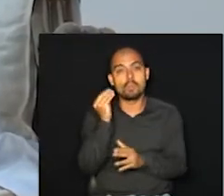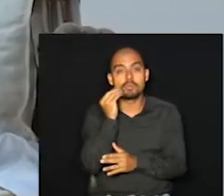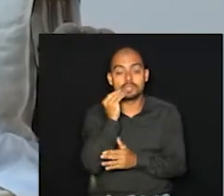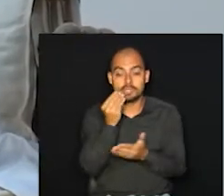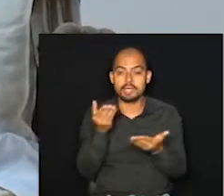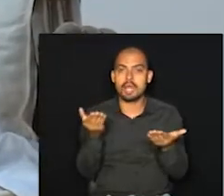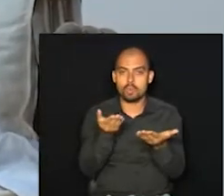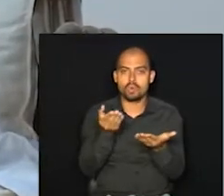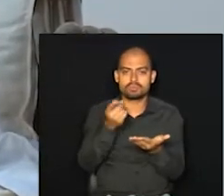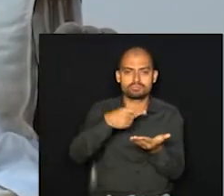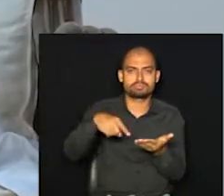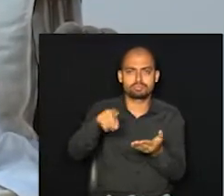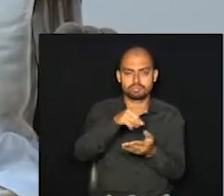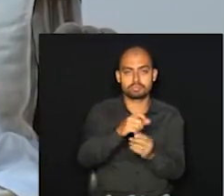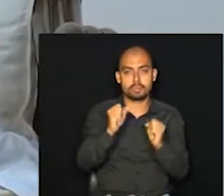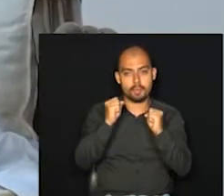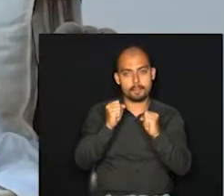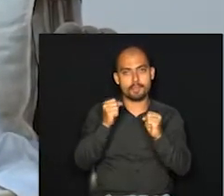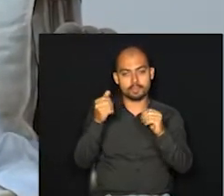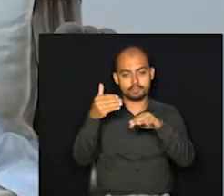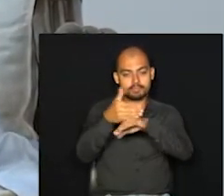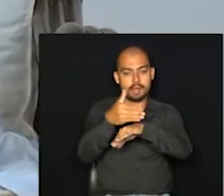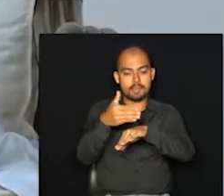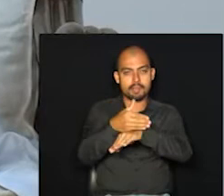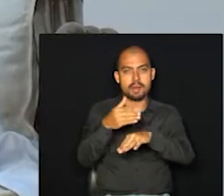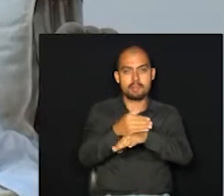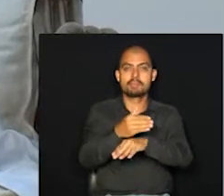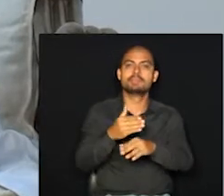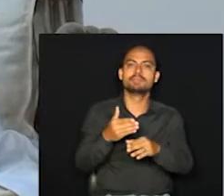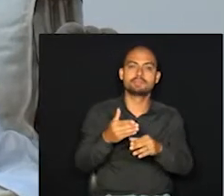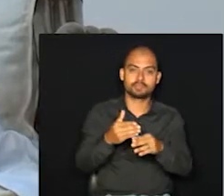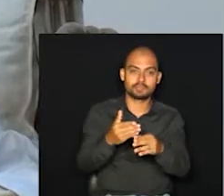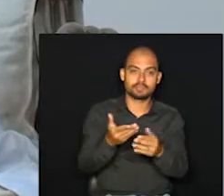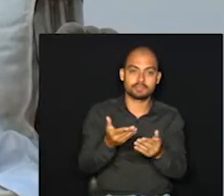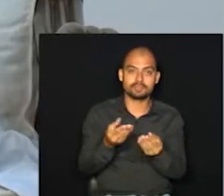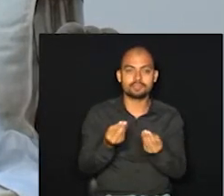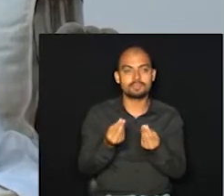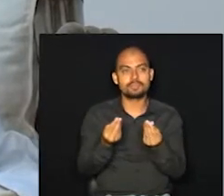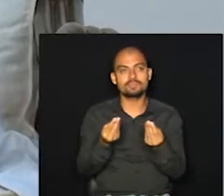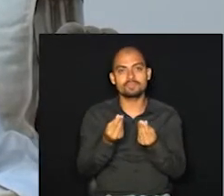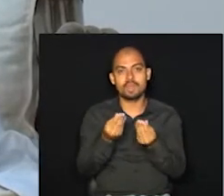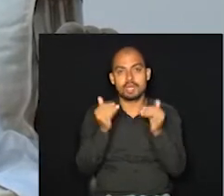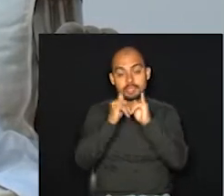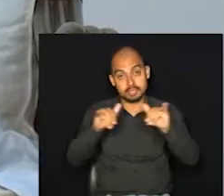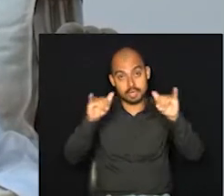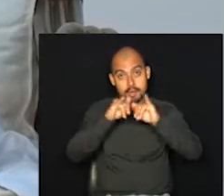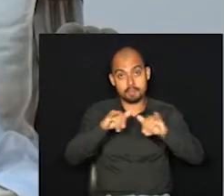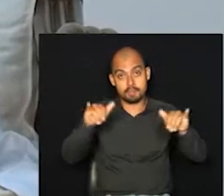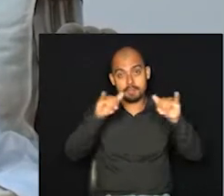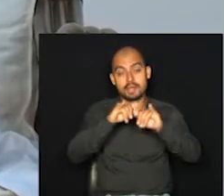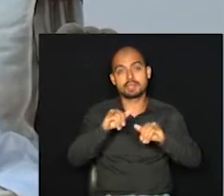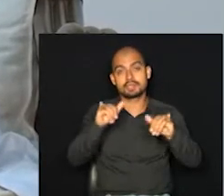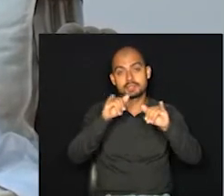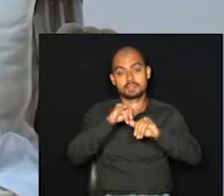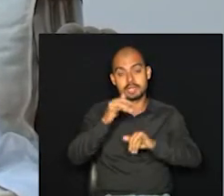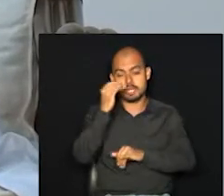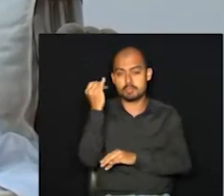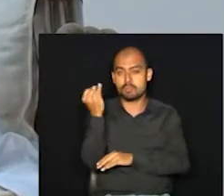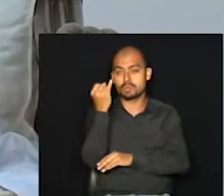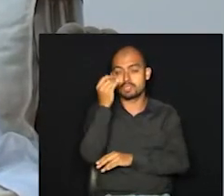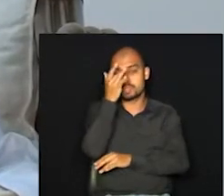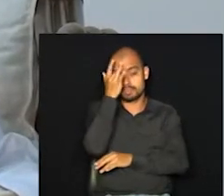oportunidade que temos aqui em Campinas de poder fazer, então, essa campanha para poder divulgar a